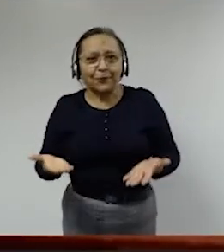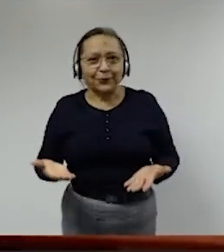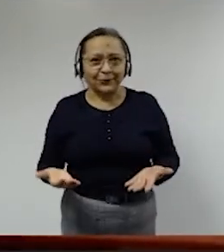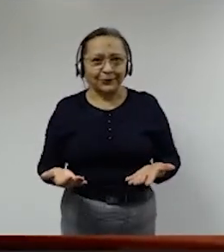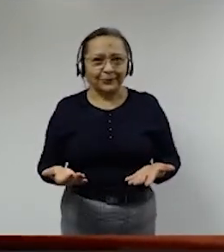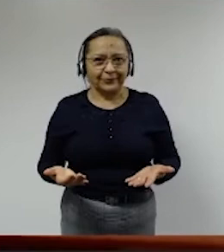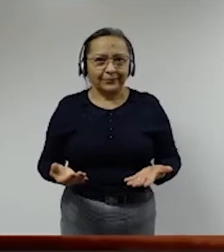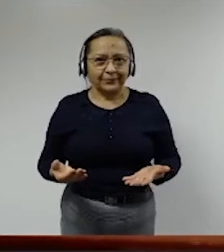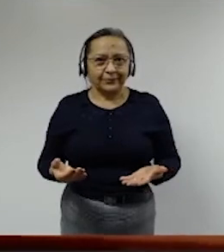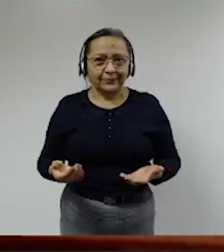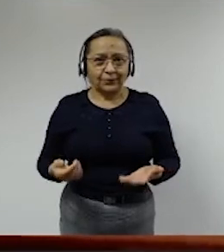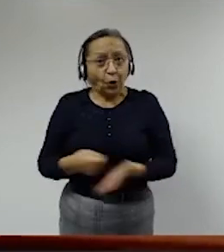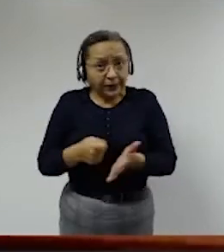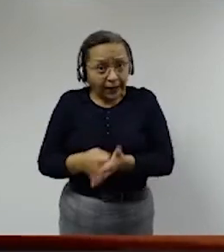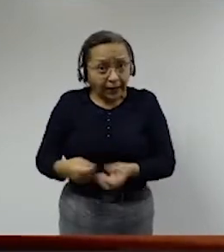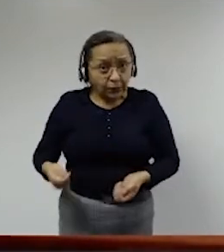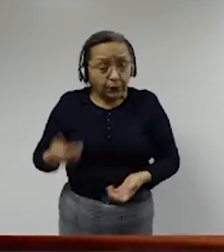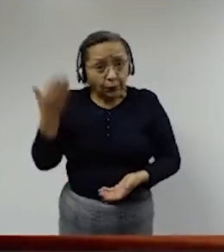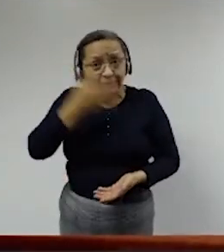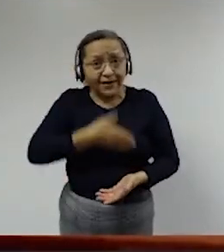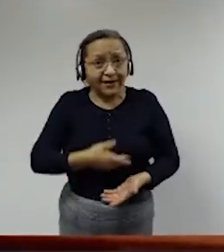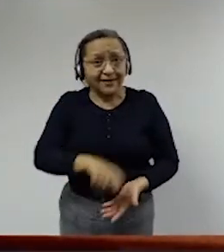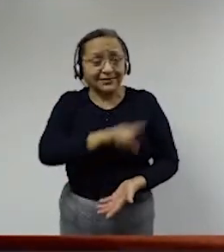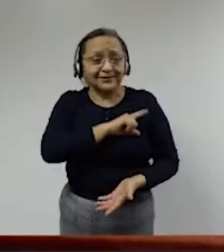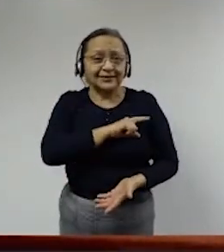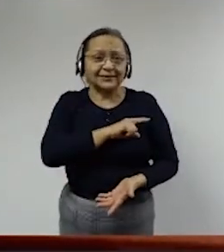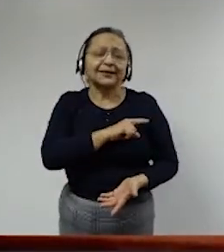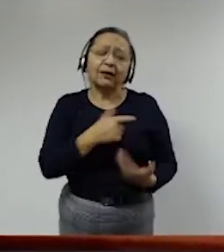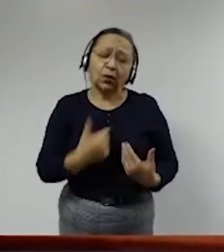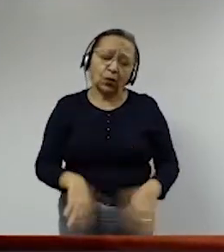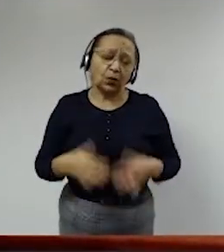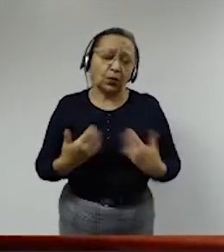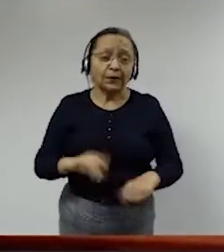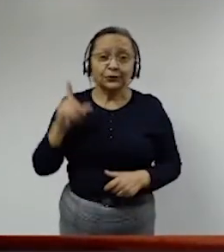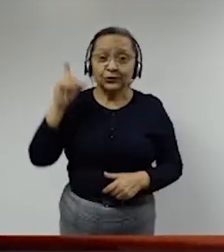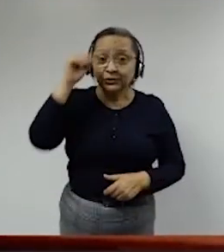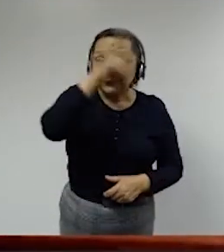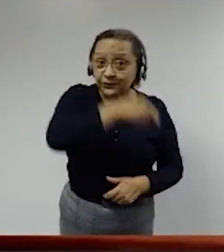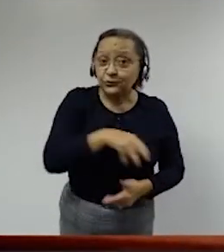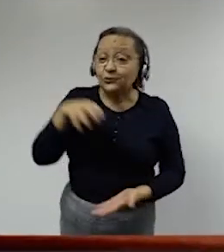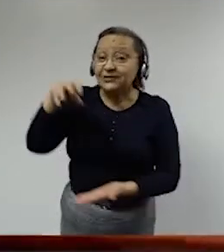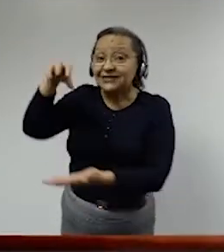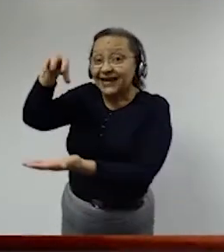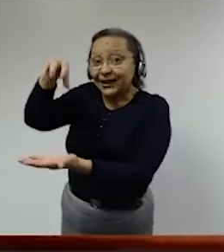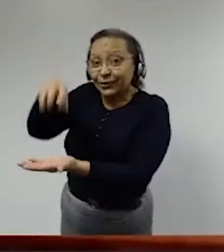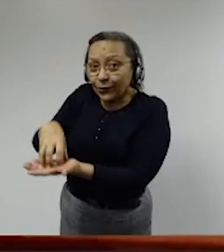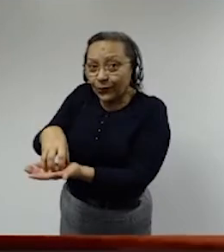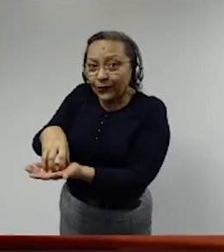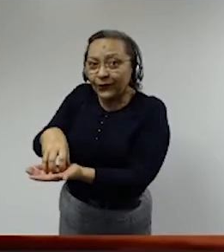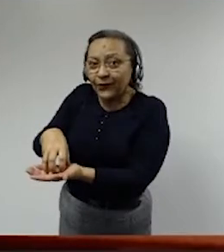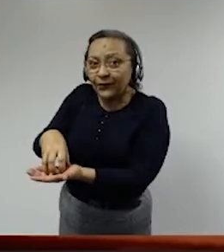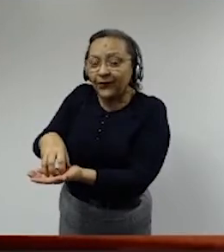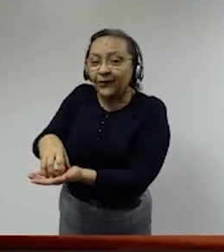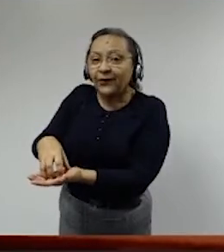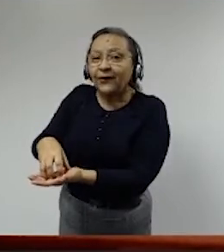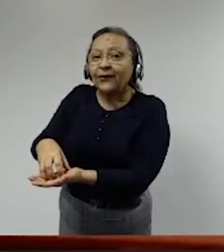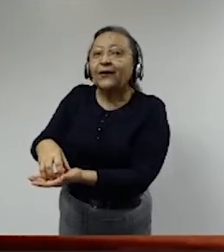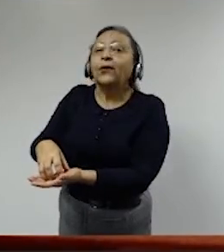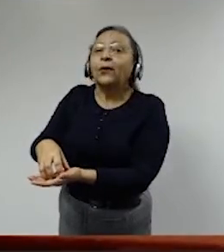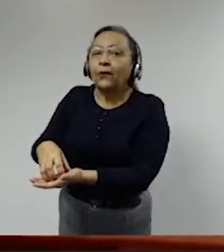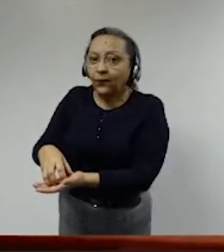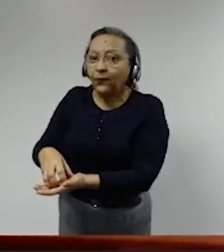algum conteúdo cultural. Então, é muito difícil, é muito difícil. O setor do audiovisual, como o Salinas disse,